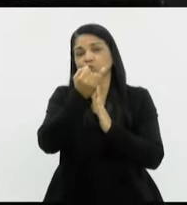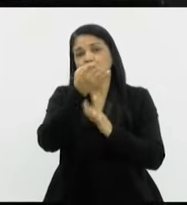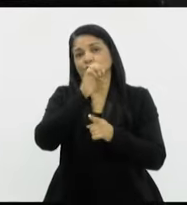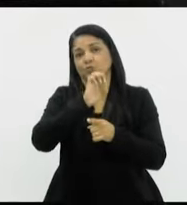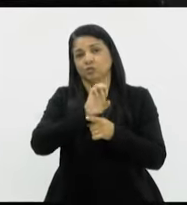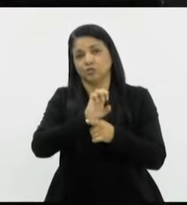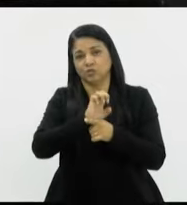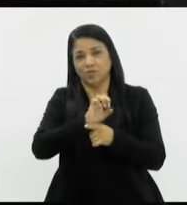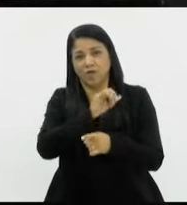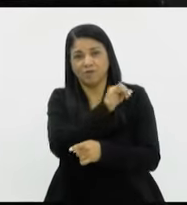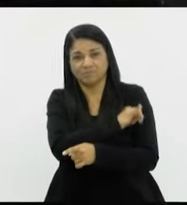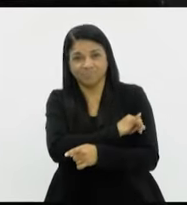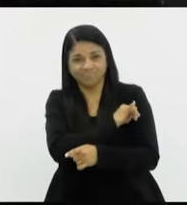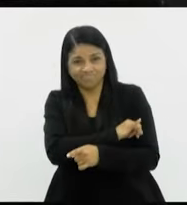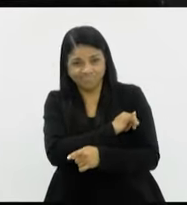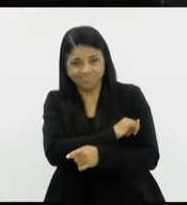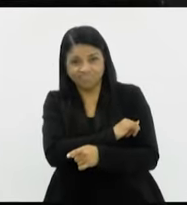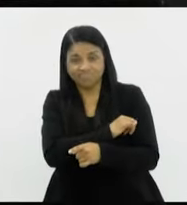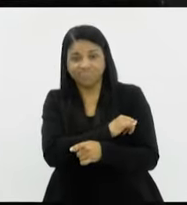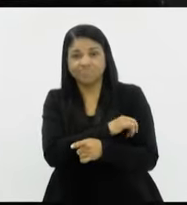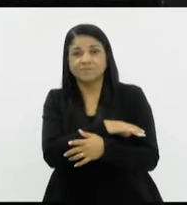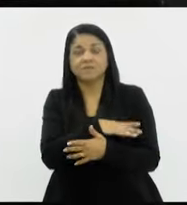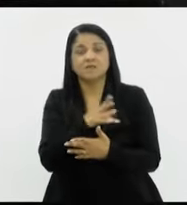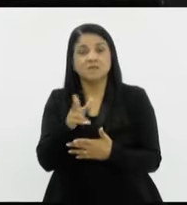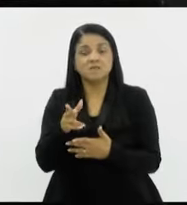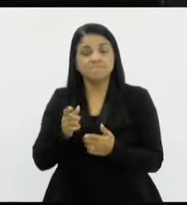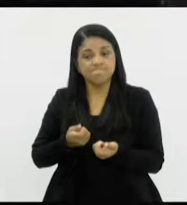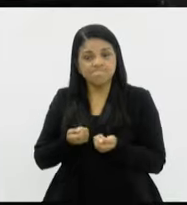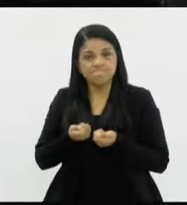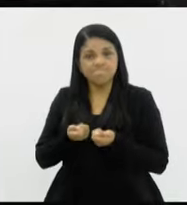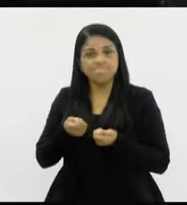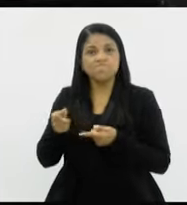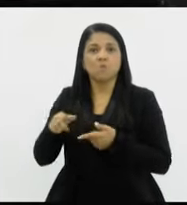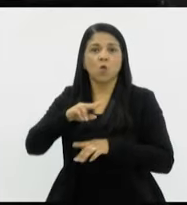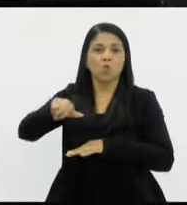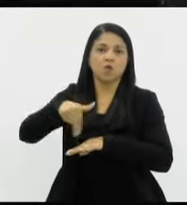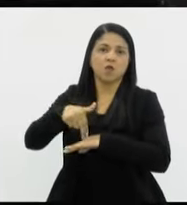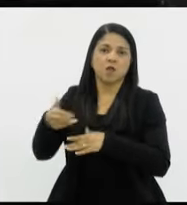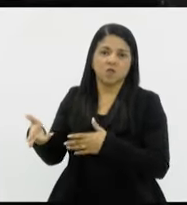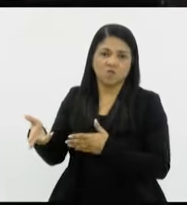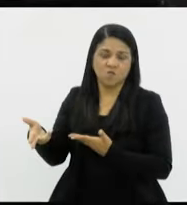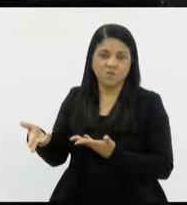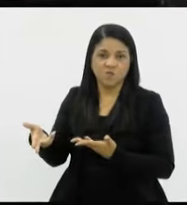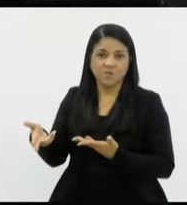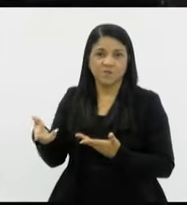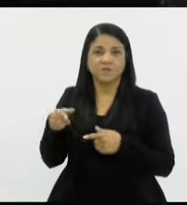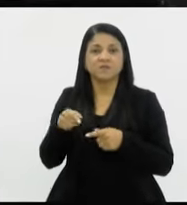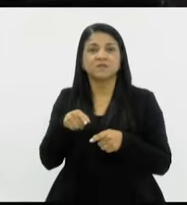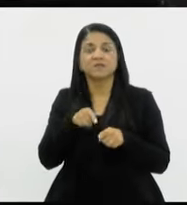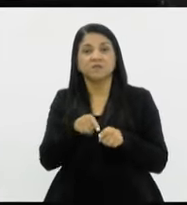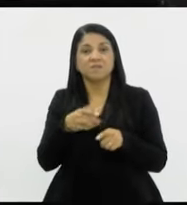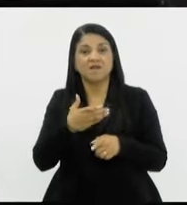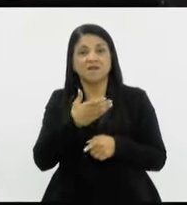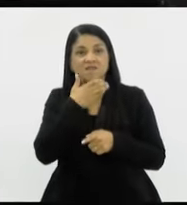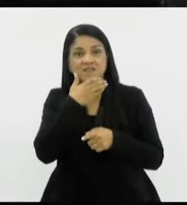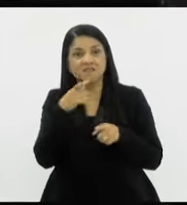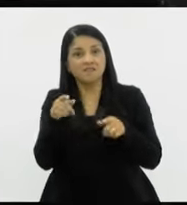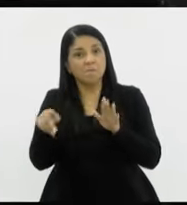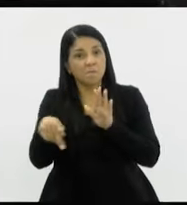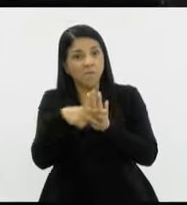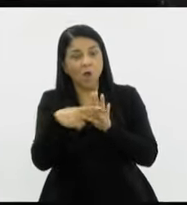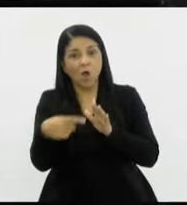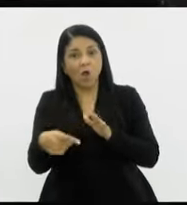sofre de rédeas apertadas da União. E essas rédeas perpassam, inclusive, por uma crise